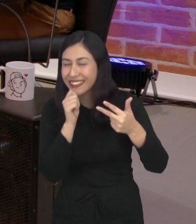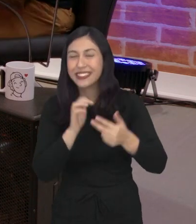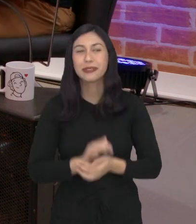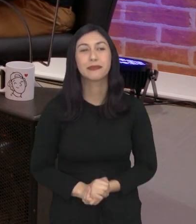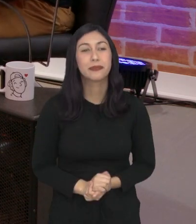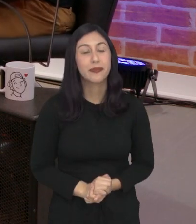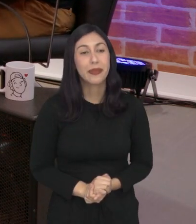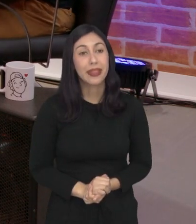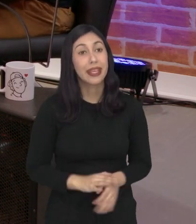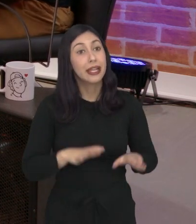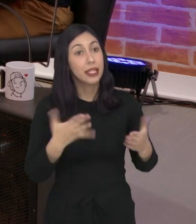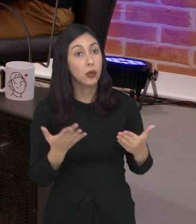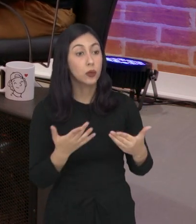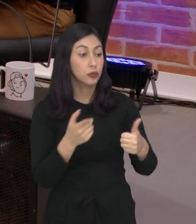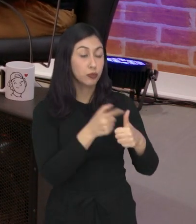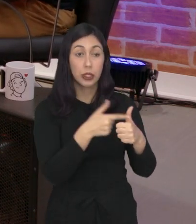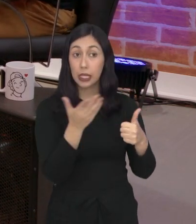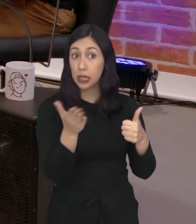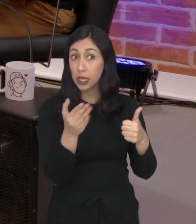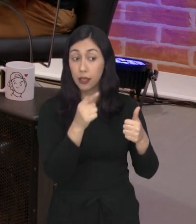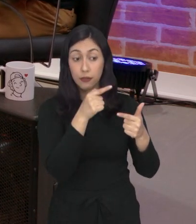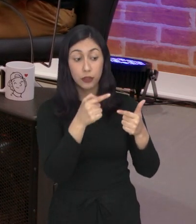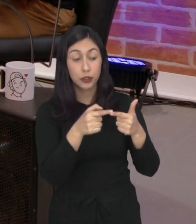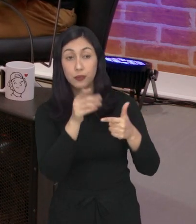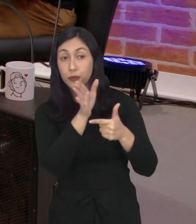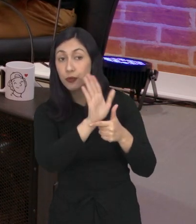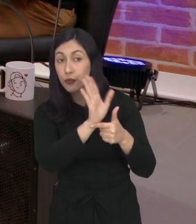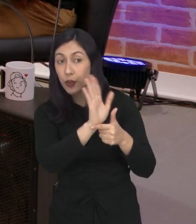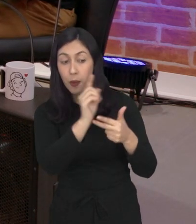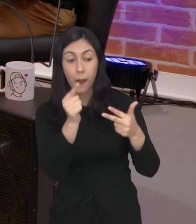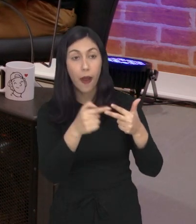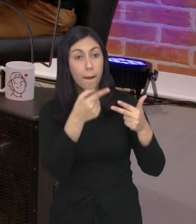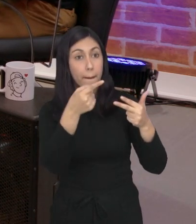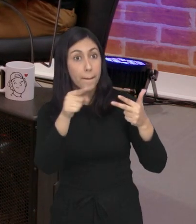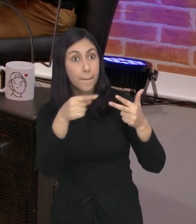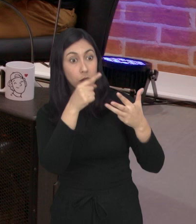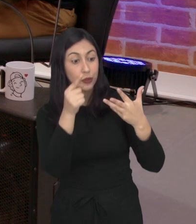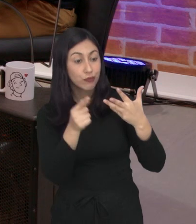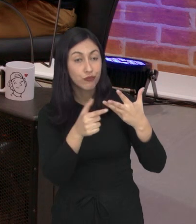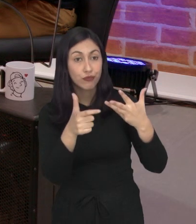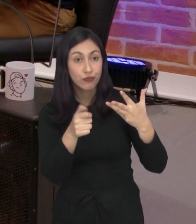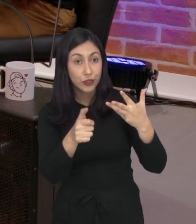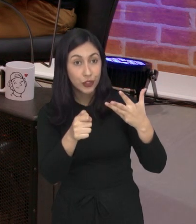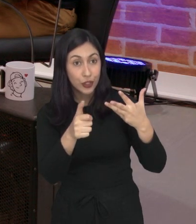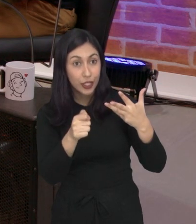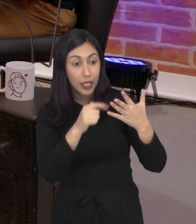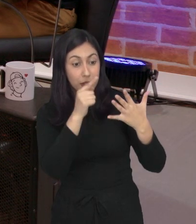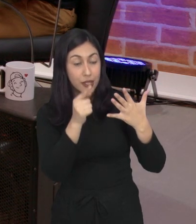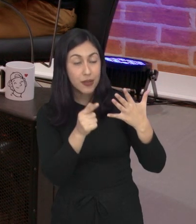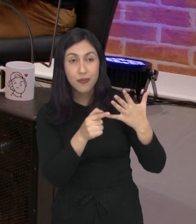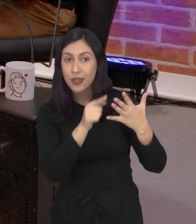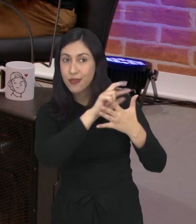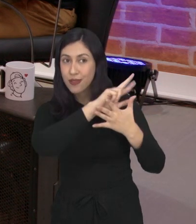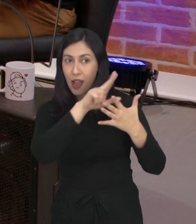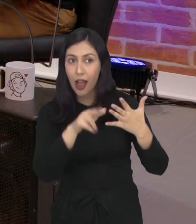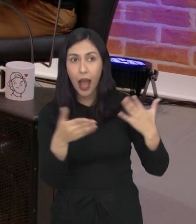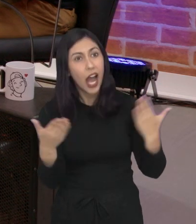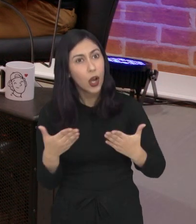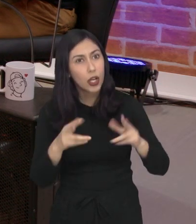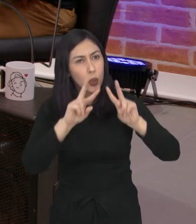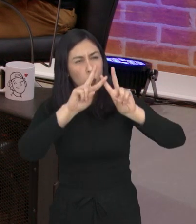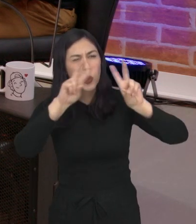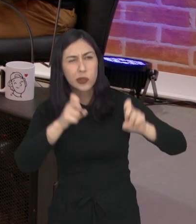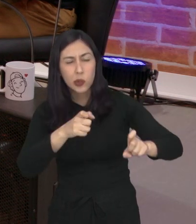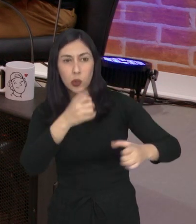Ó, falamos de livros, filmes, música, Videogame, cinema. Mas agora vamos pros jogos,